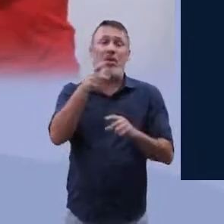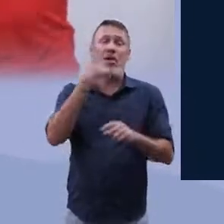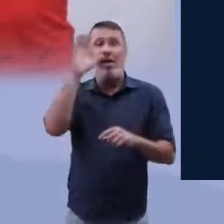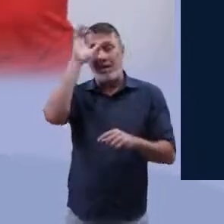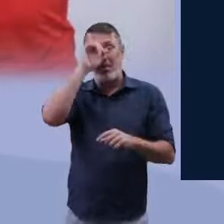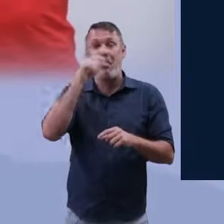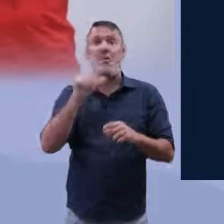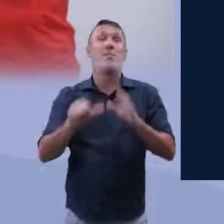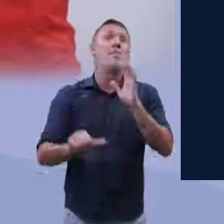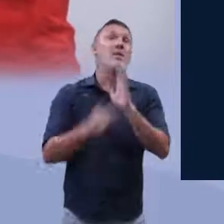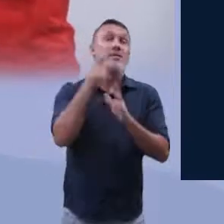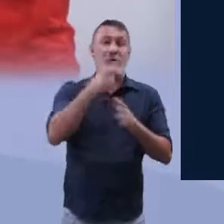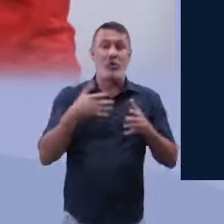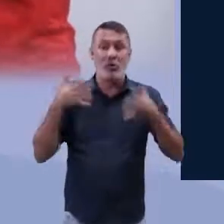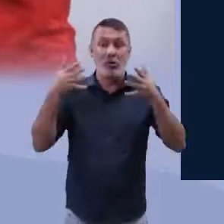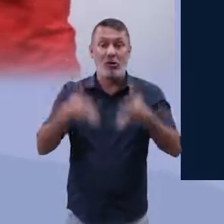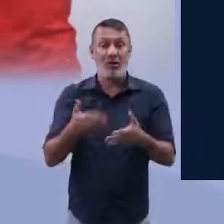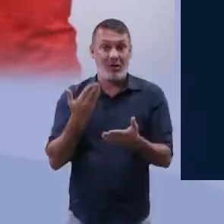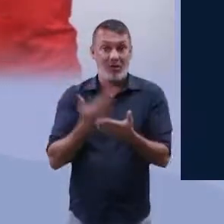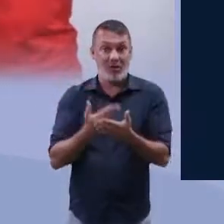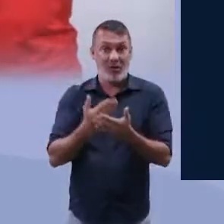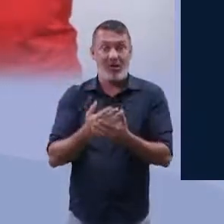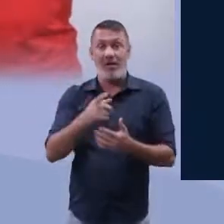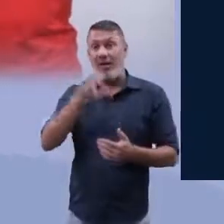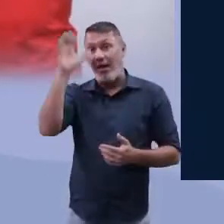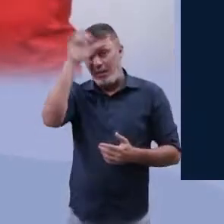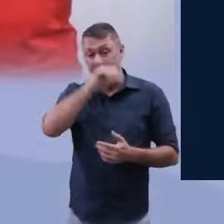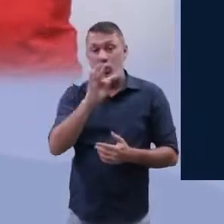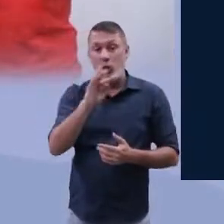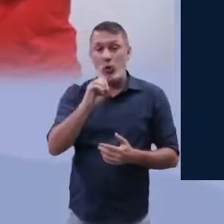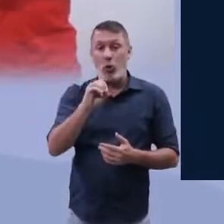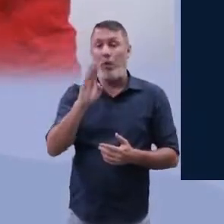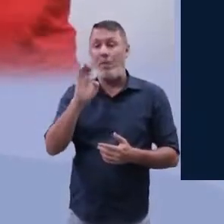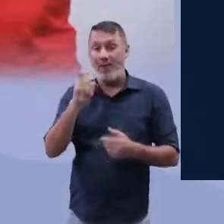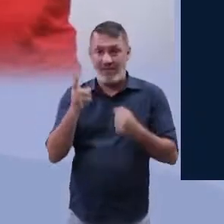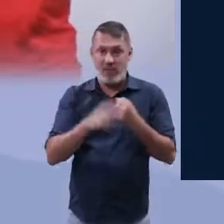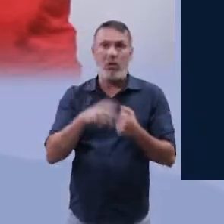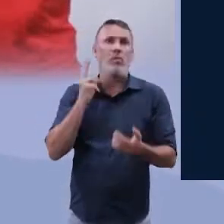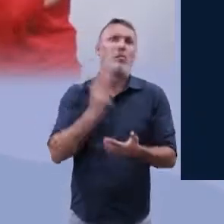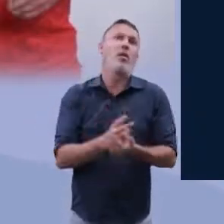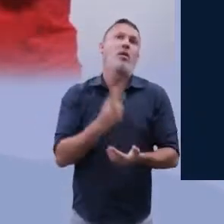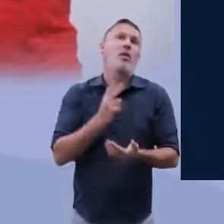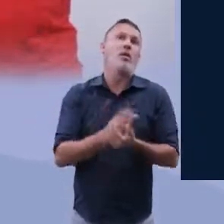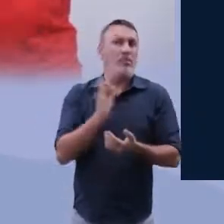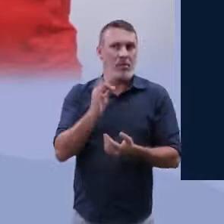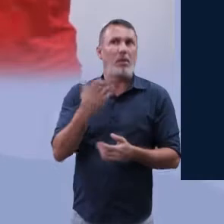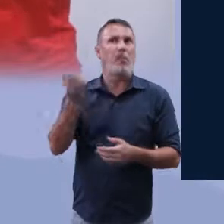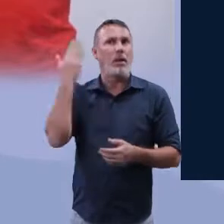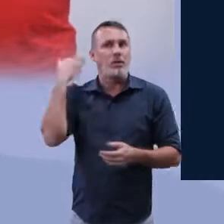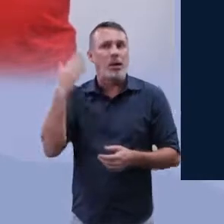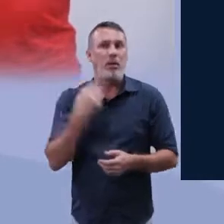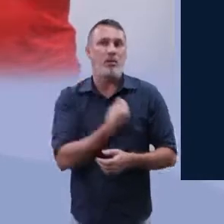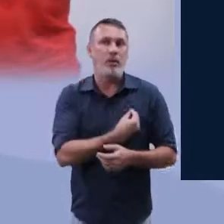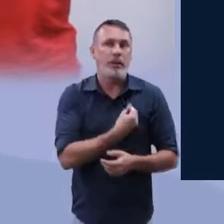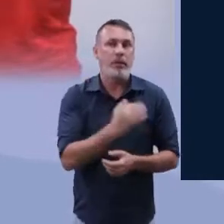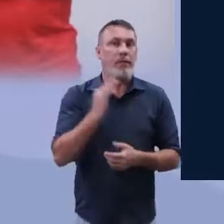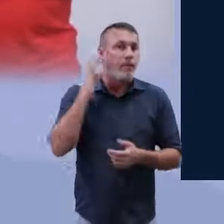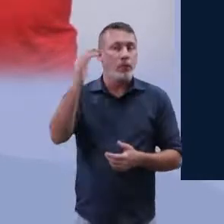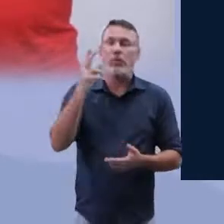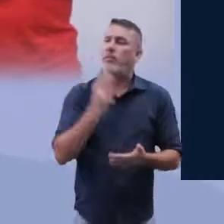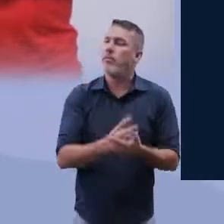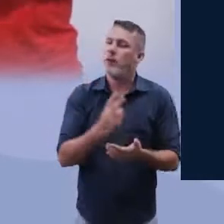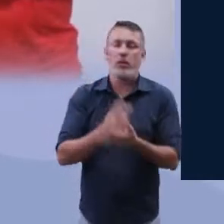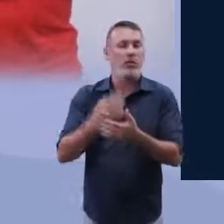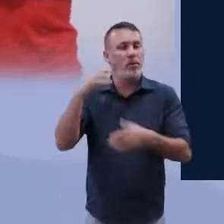você aprende to be no primeiro dia de aula, você fica com o to be até o último dia, tá? O to be não te abandona, não. Você vai falar de passado, de presente, vai